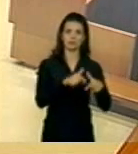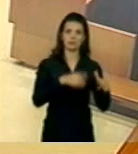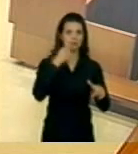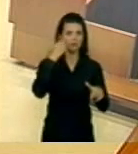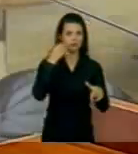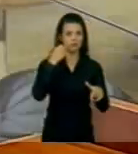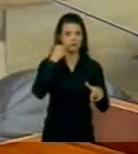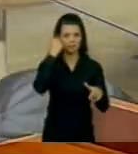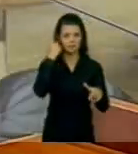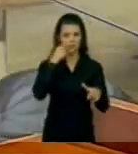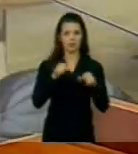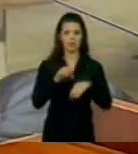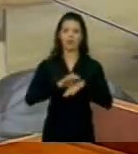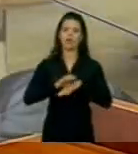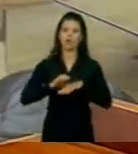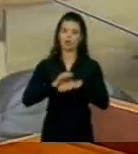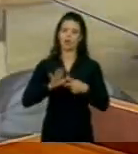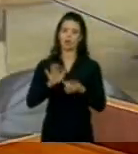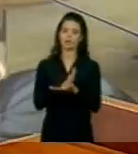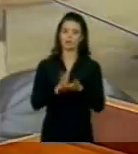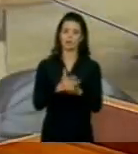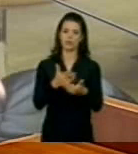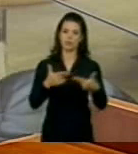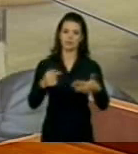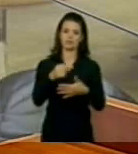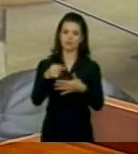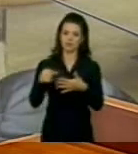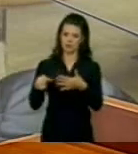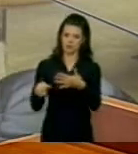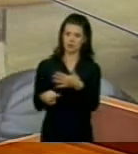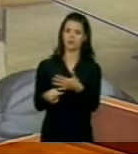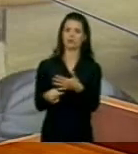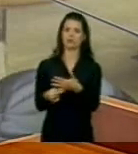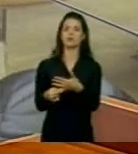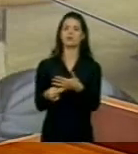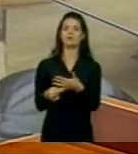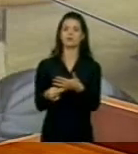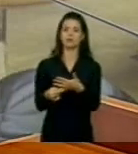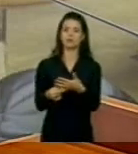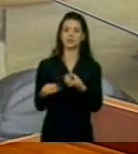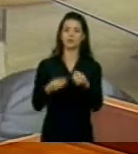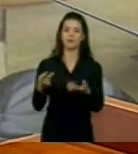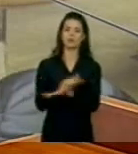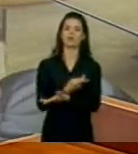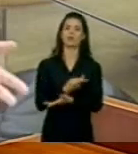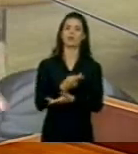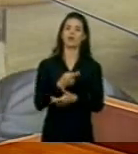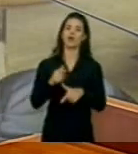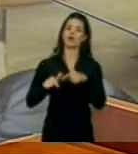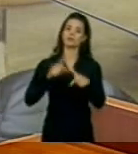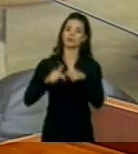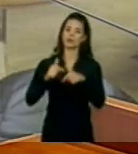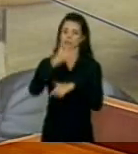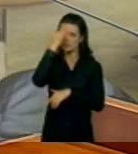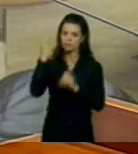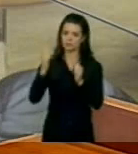que a Constituição atribuiu prerrogativas a todas as elevadas missões constitucionais de funções altas. Vossas